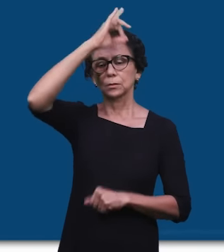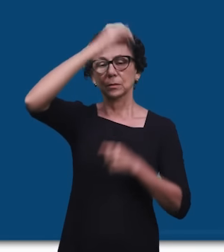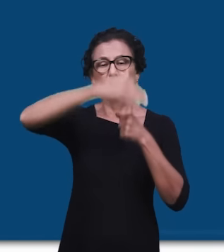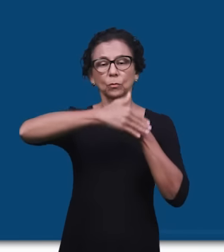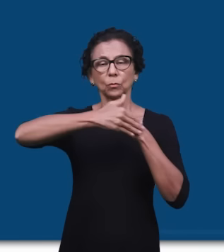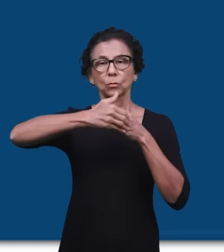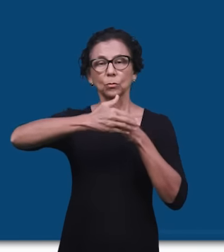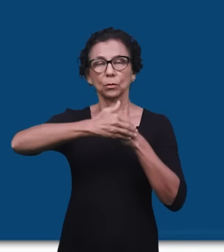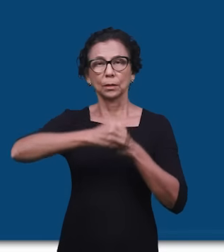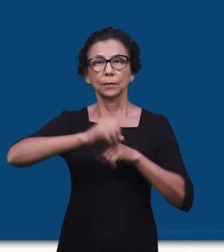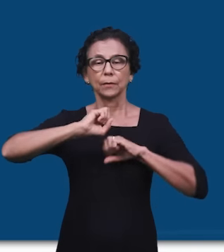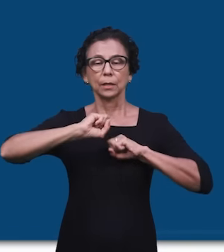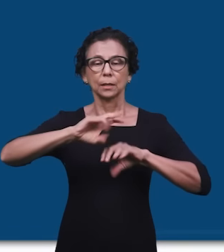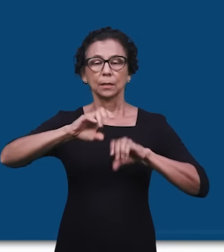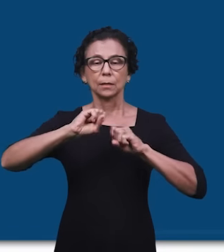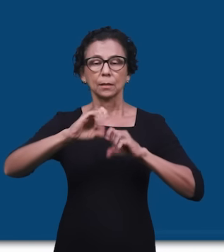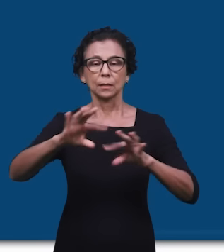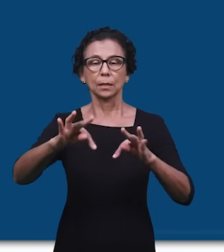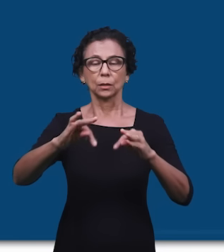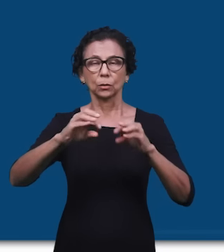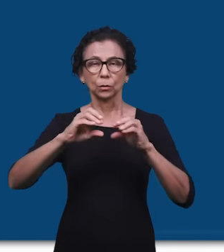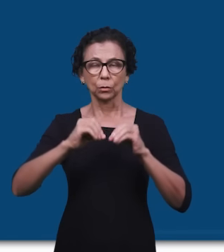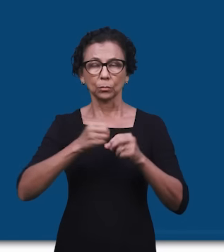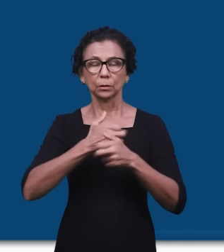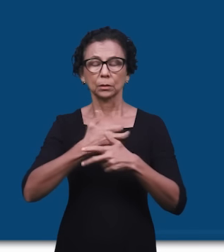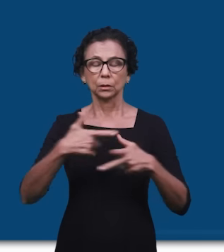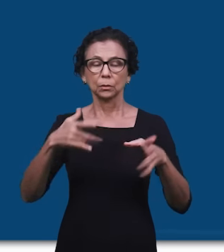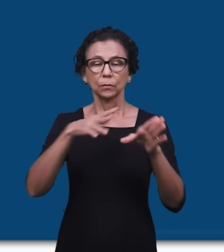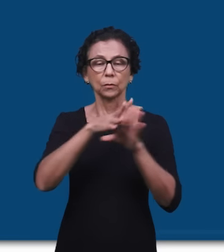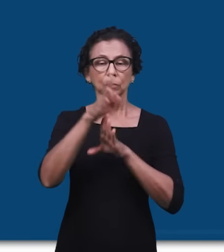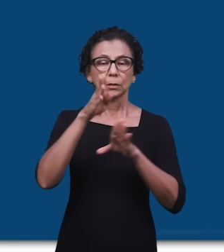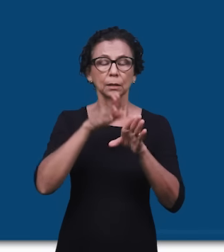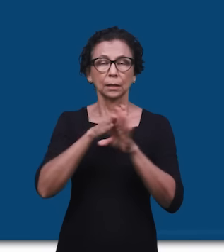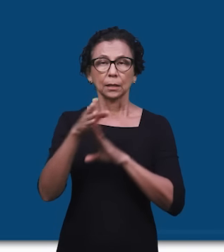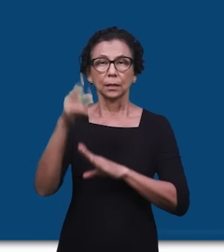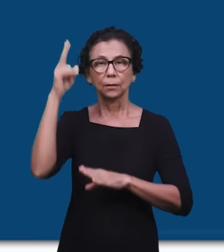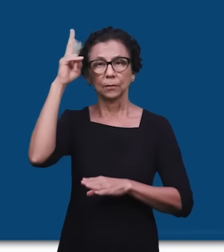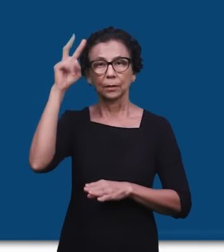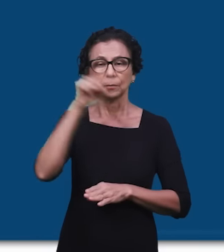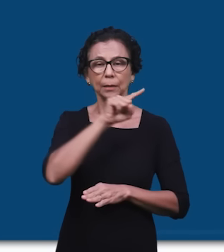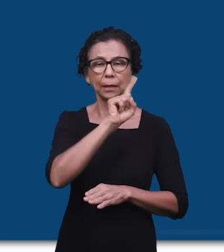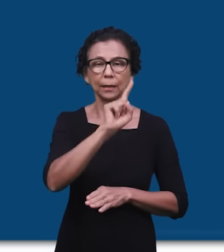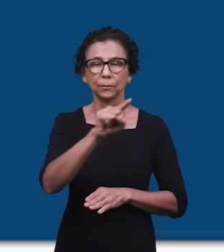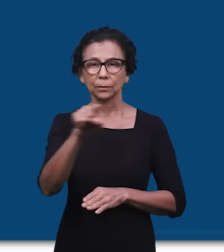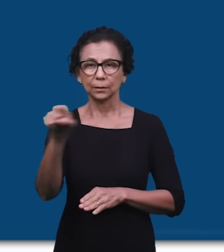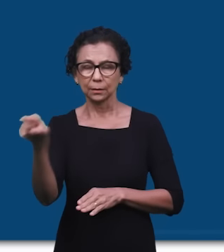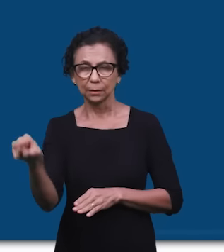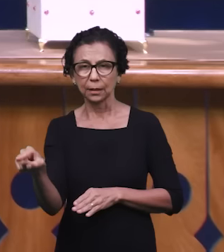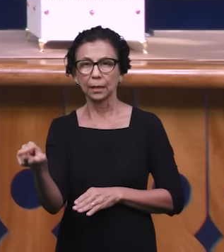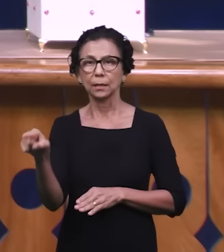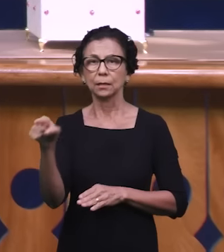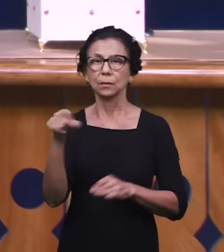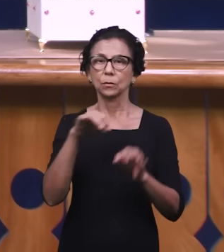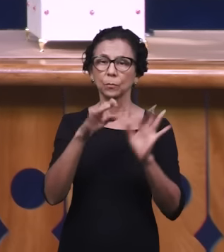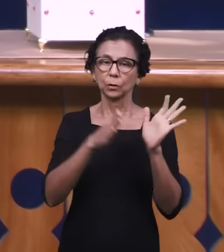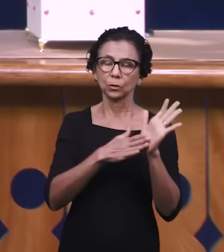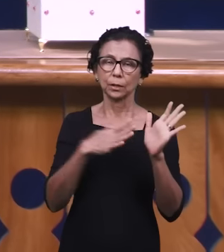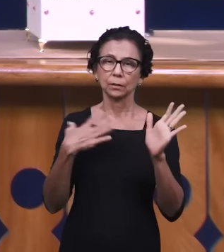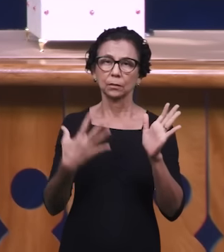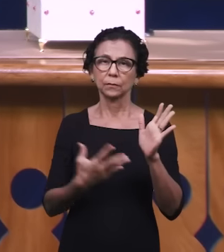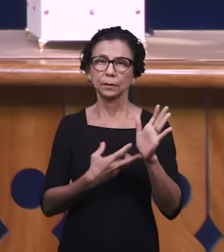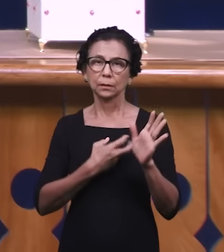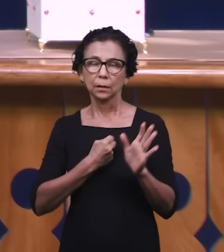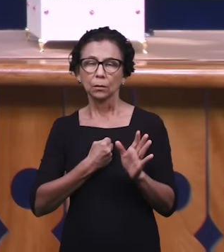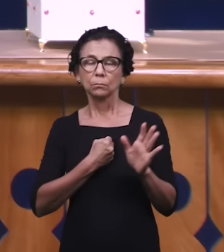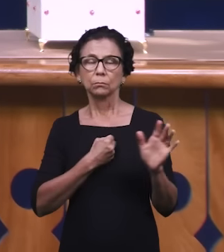vos instruirá e fará lembrar de tudo aquilo que eu disse, da palavra, do projeto, das bem-aventuranças,